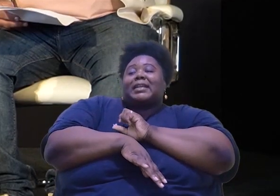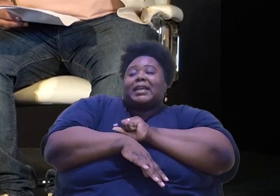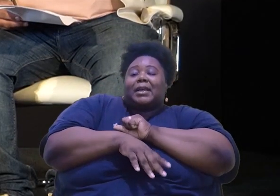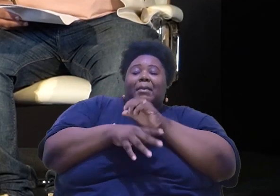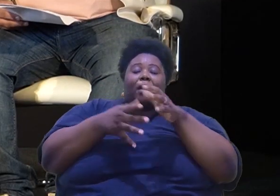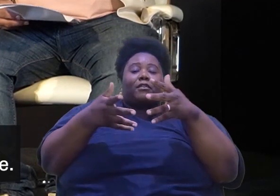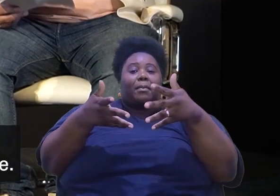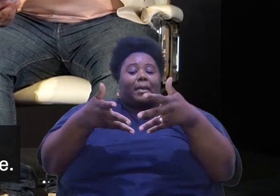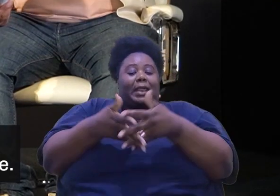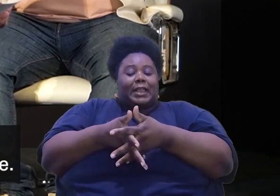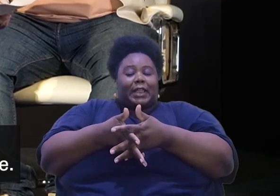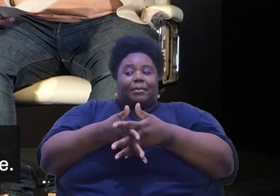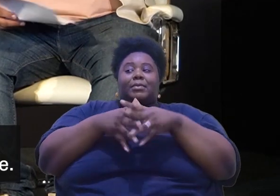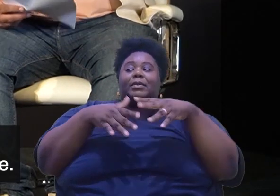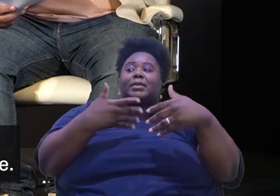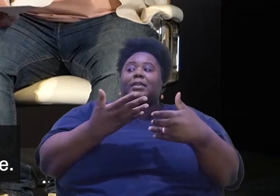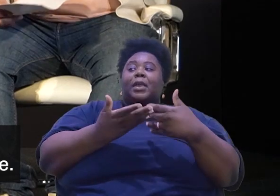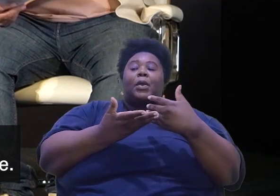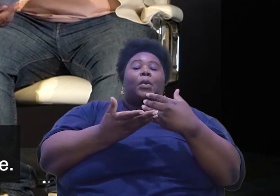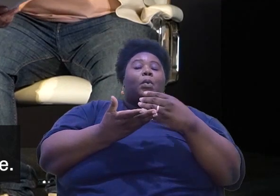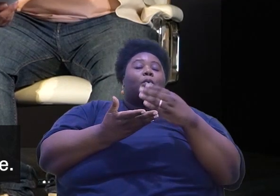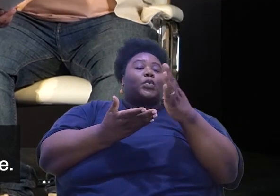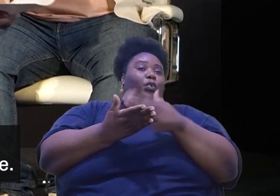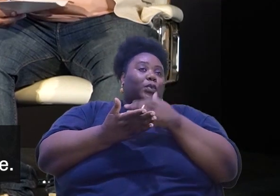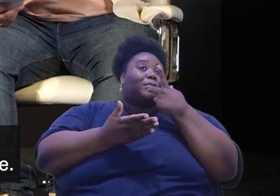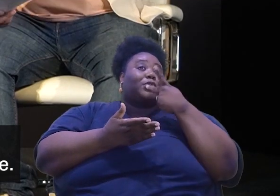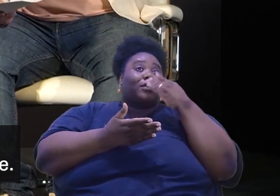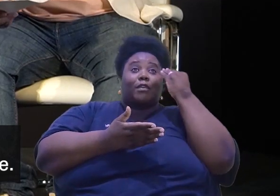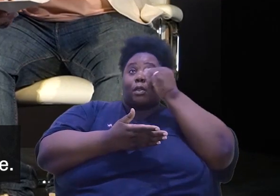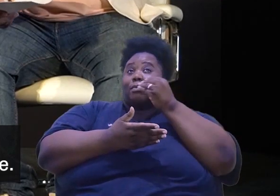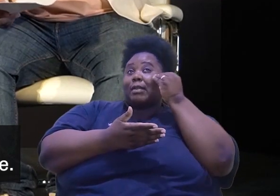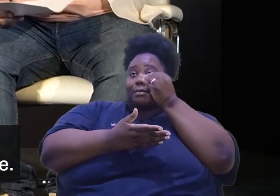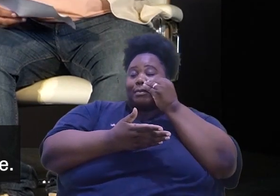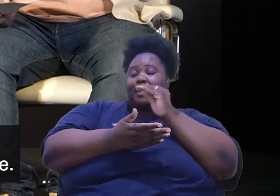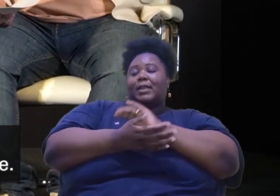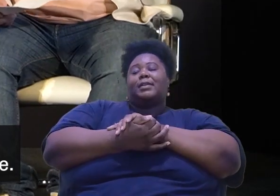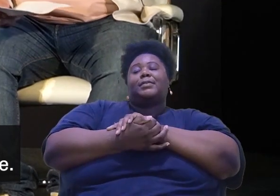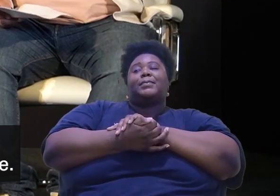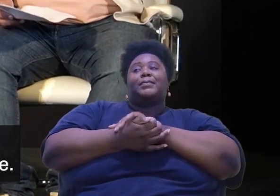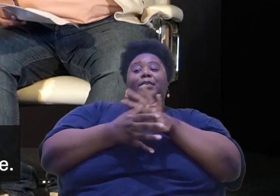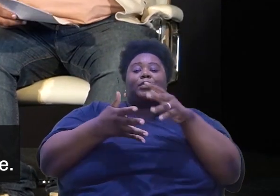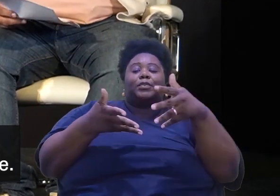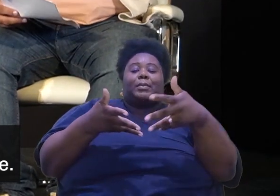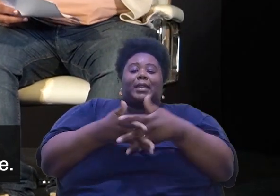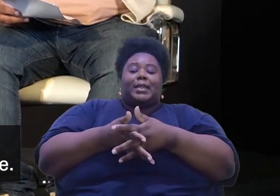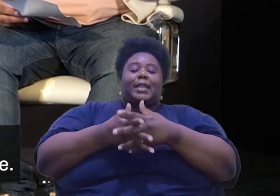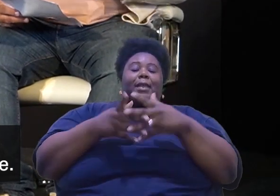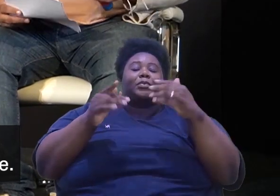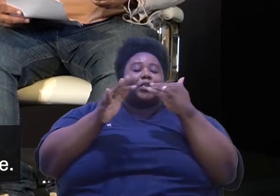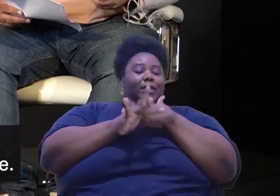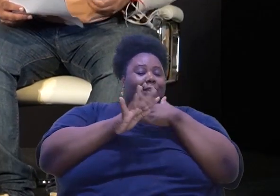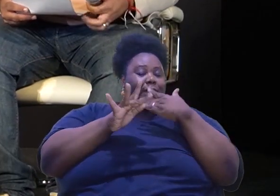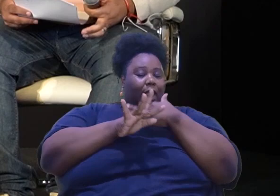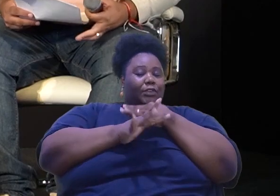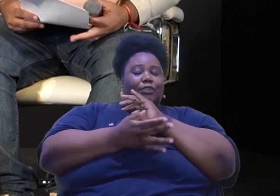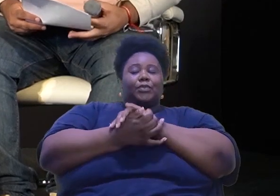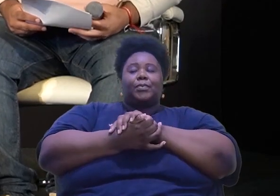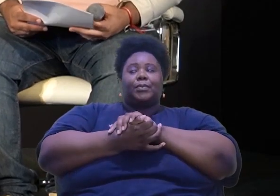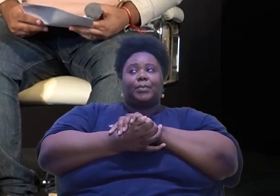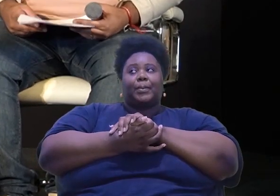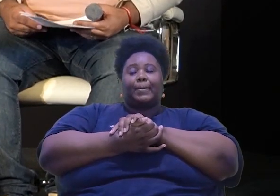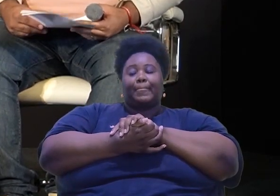presépios, né? E Conceição já nos contou também das experiências nos presépios da cidade.